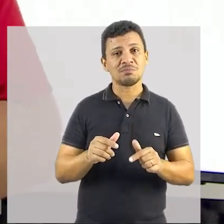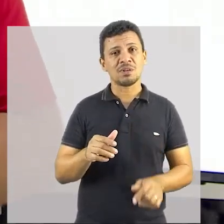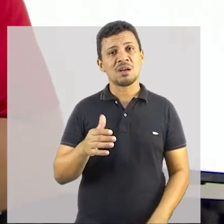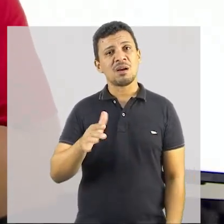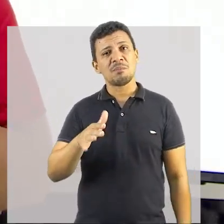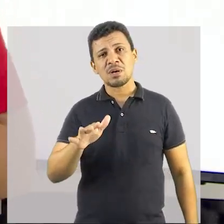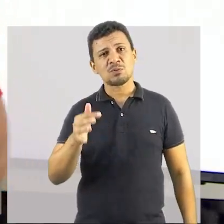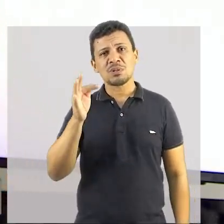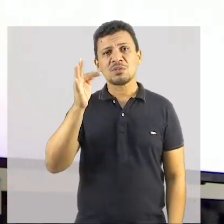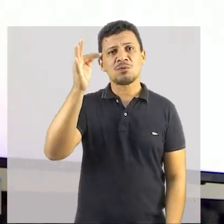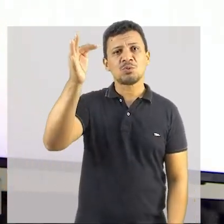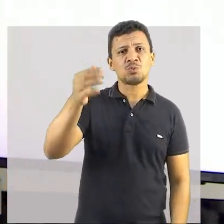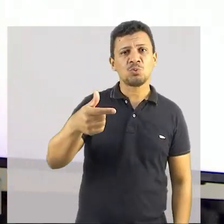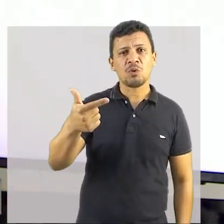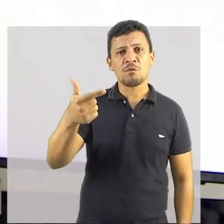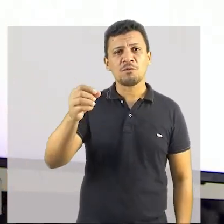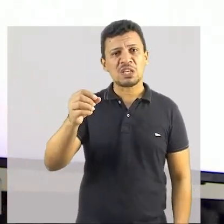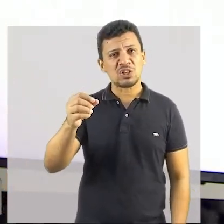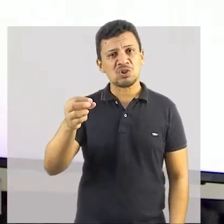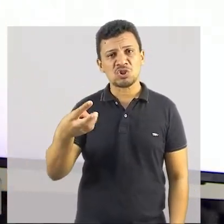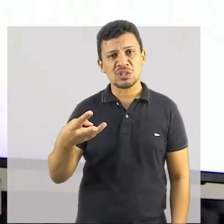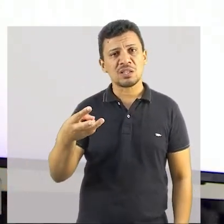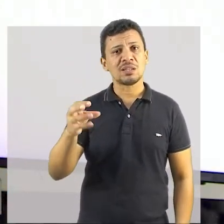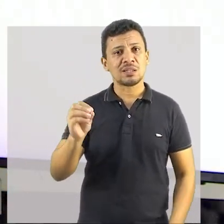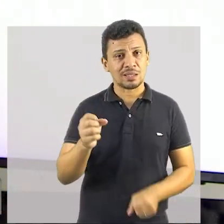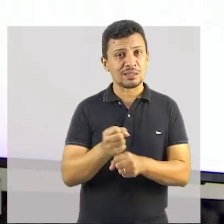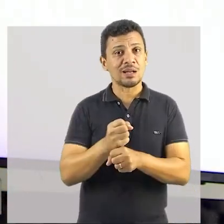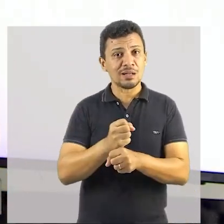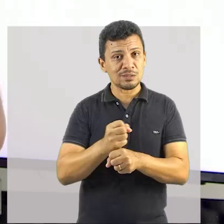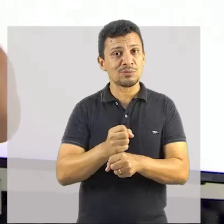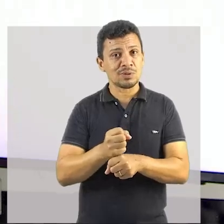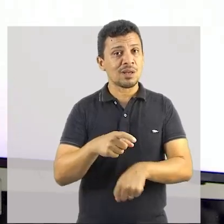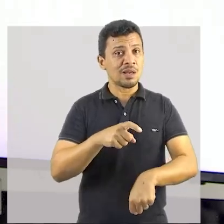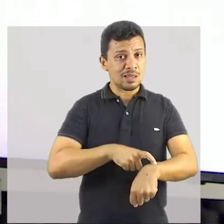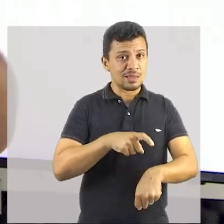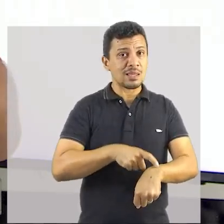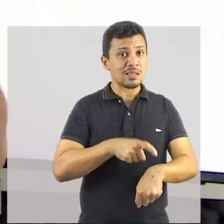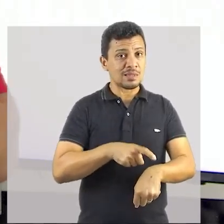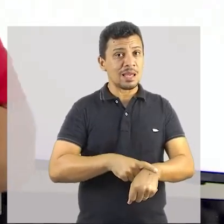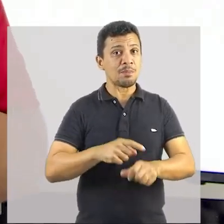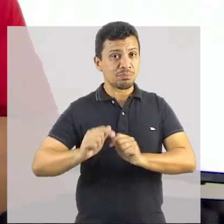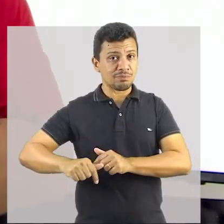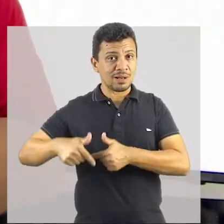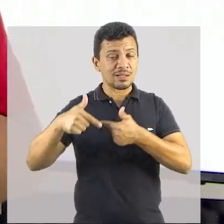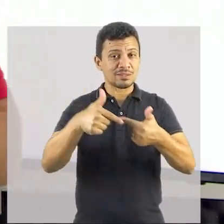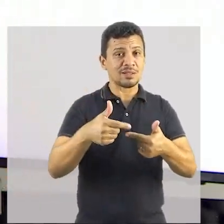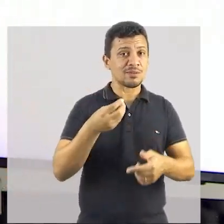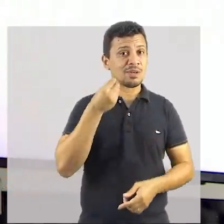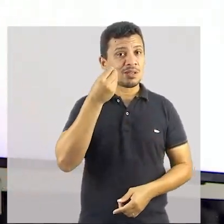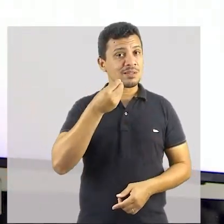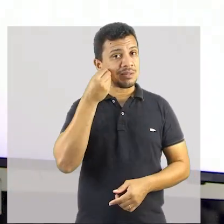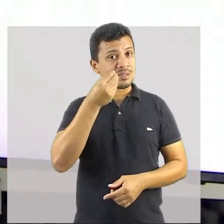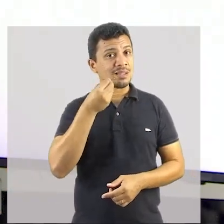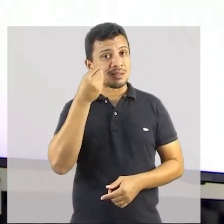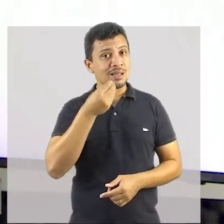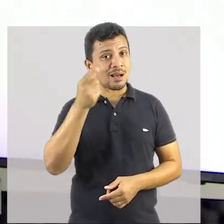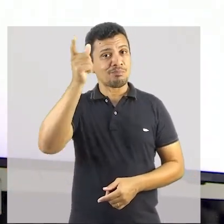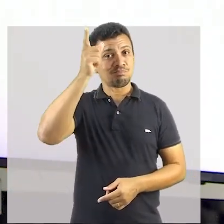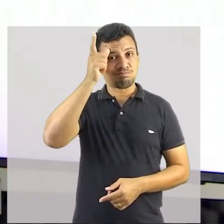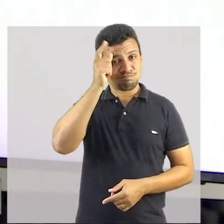aí entre 20 e 30 anos. Então, tem tempo para a gente poder agir e tentar mitigar os efeitos desse